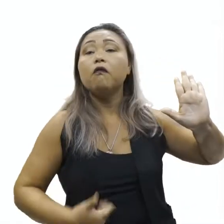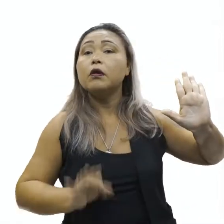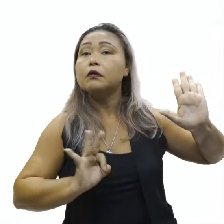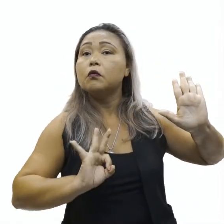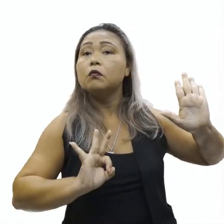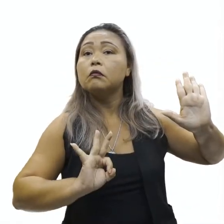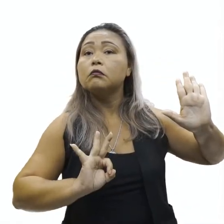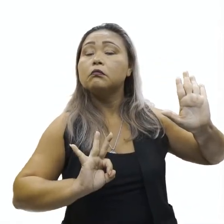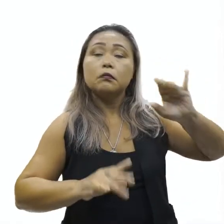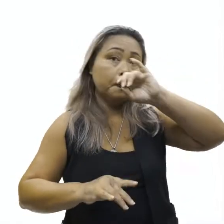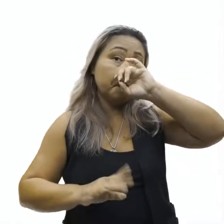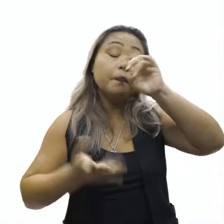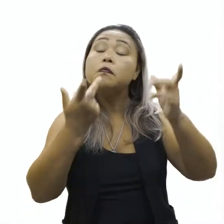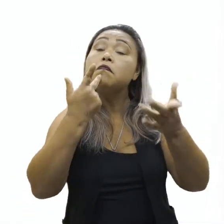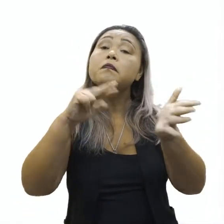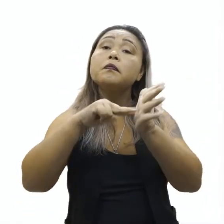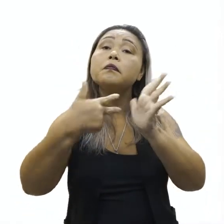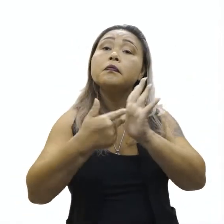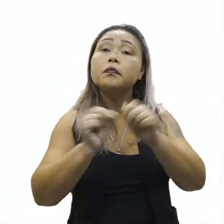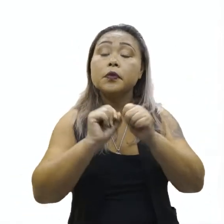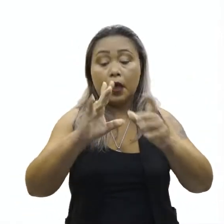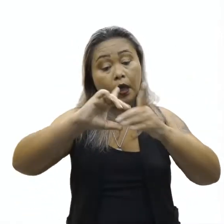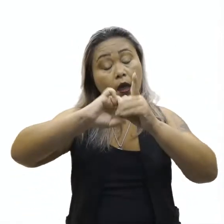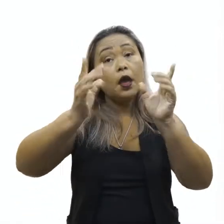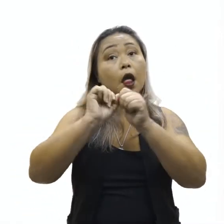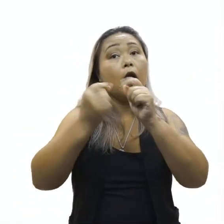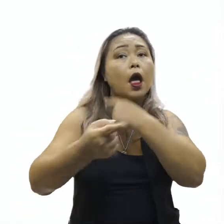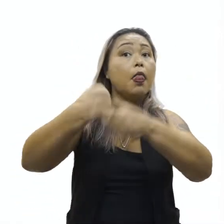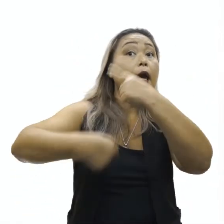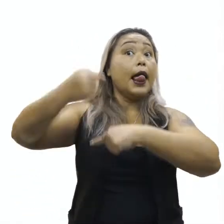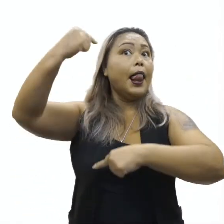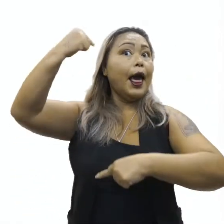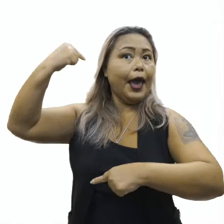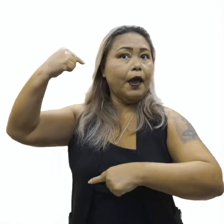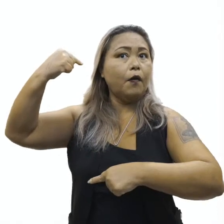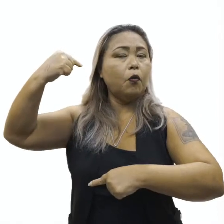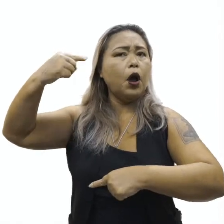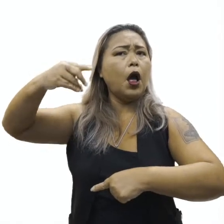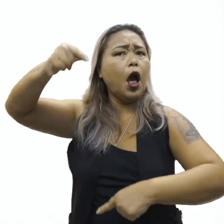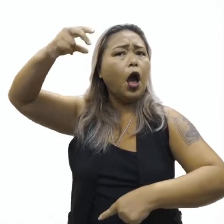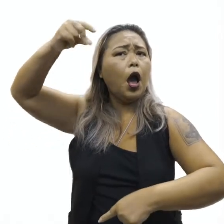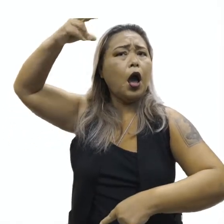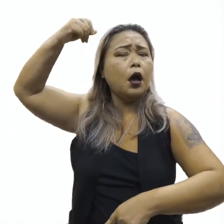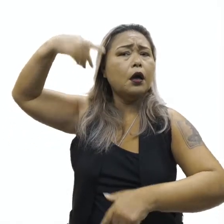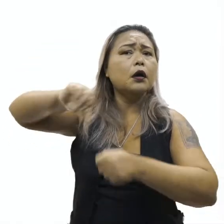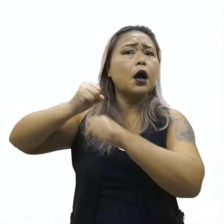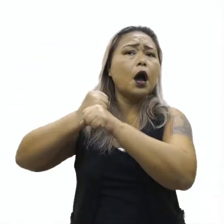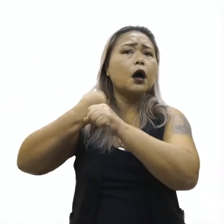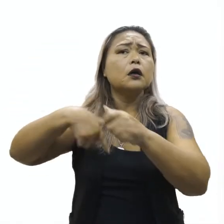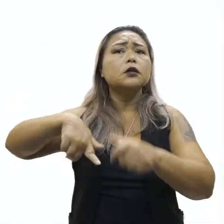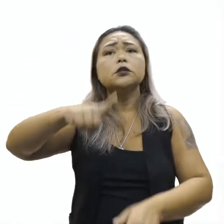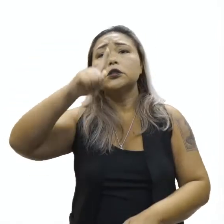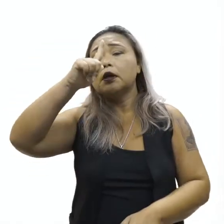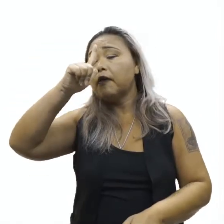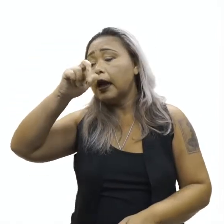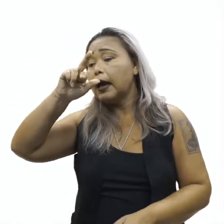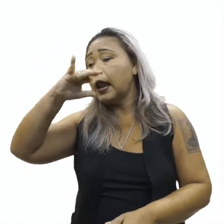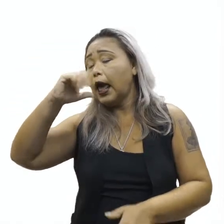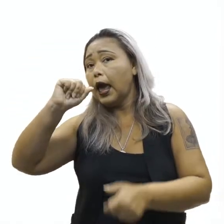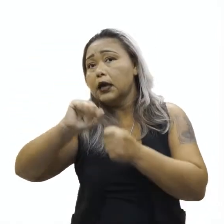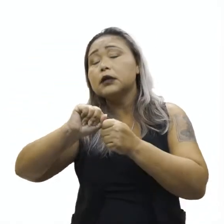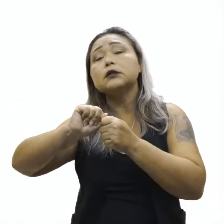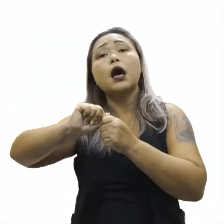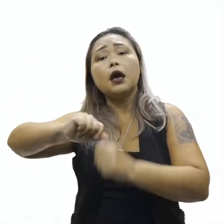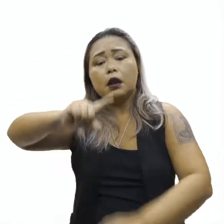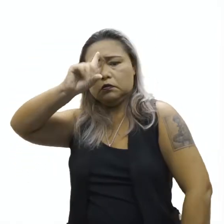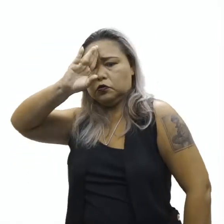com isso, pessoal? Que a democracia daquela época, lá da antiga Grécia, era uma democracia direta